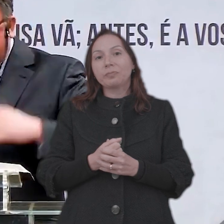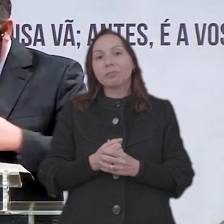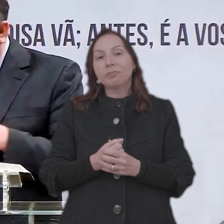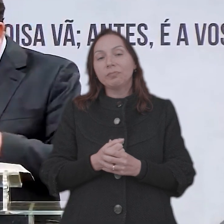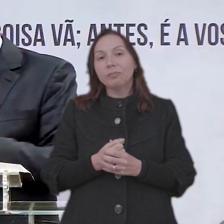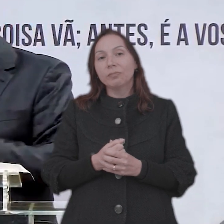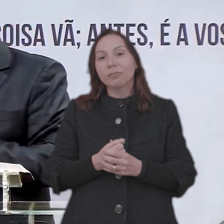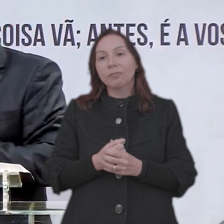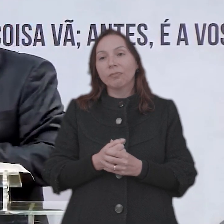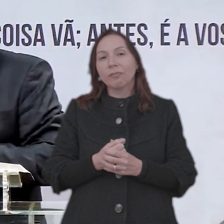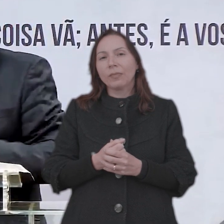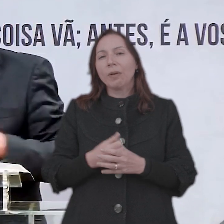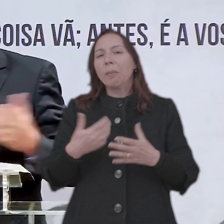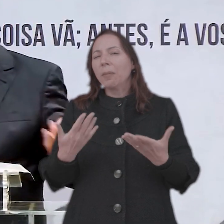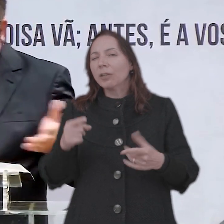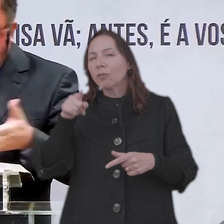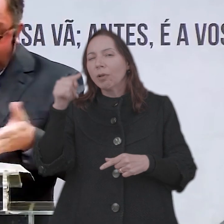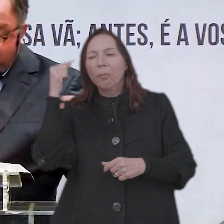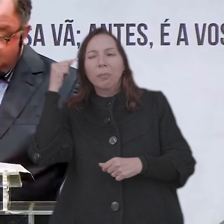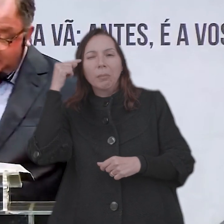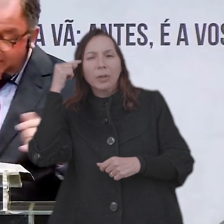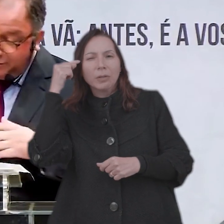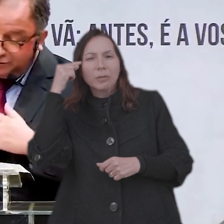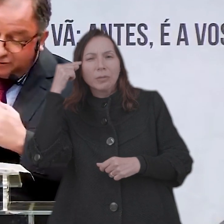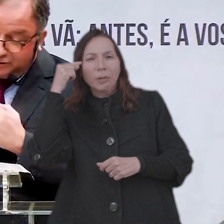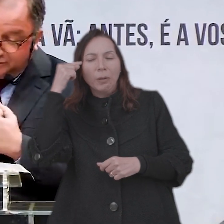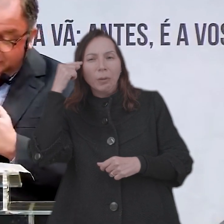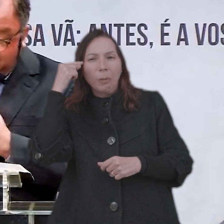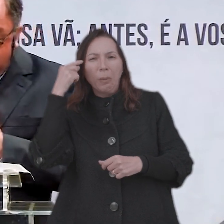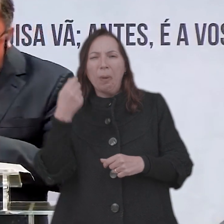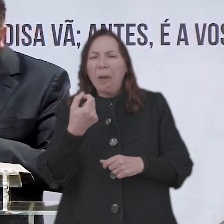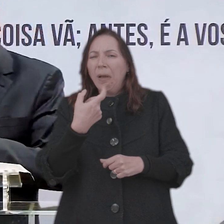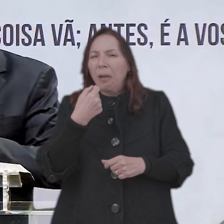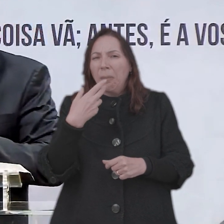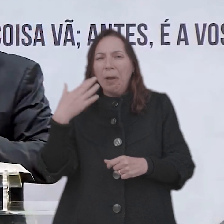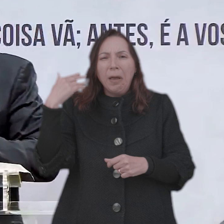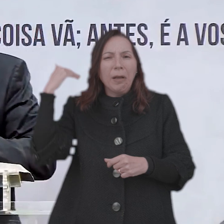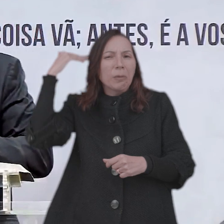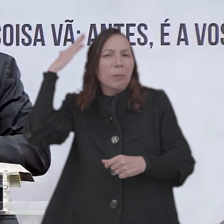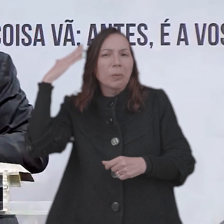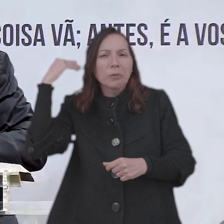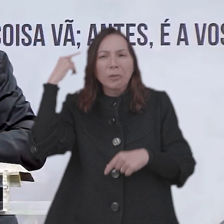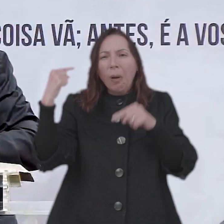E aí a pergunta que você deve estar fazendo, assim, o que é que isso tem a ver com o sermão de hoje? Né?